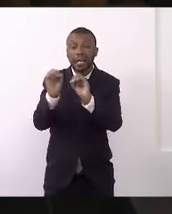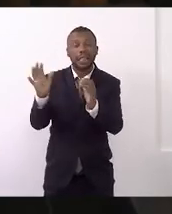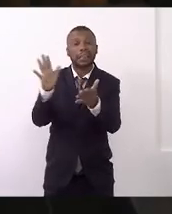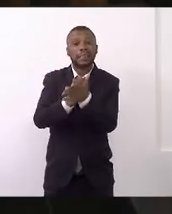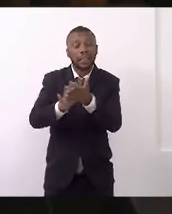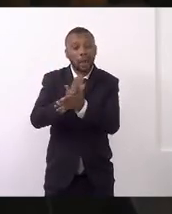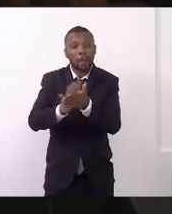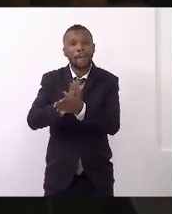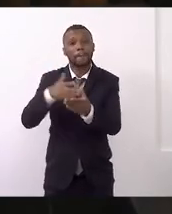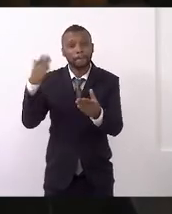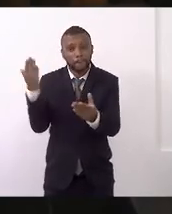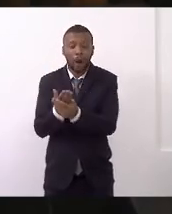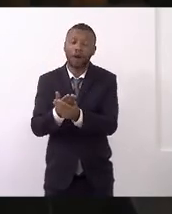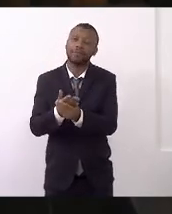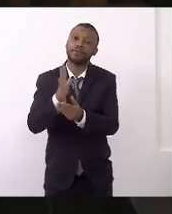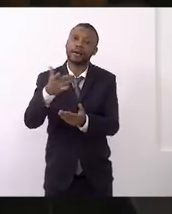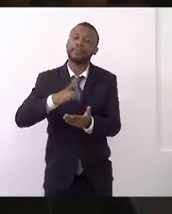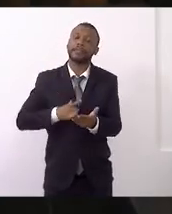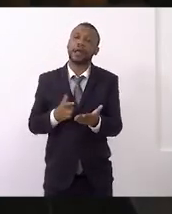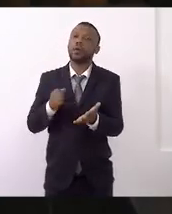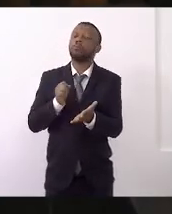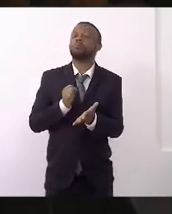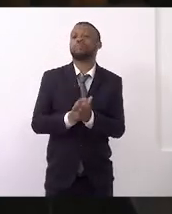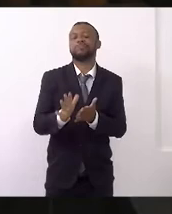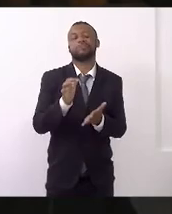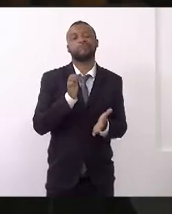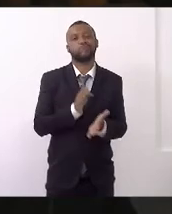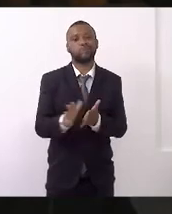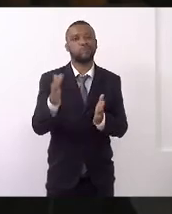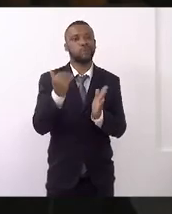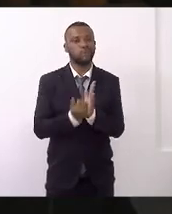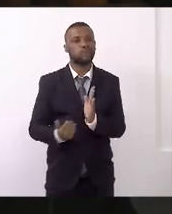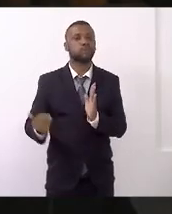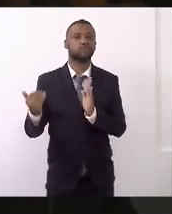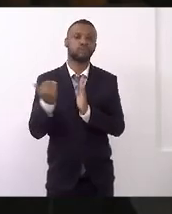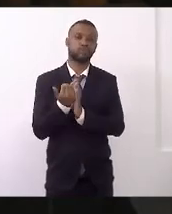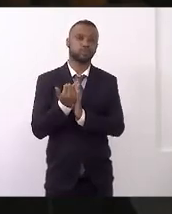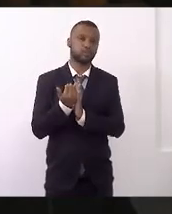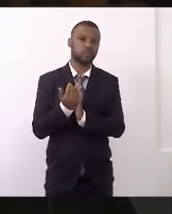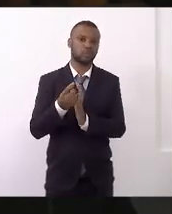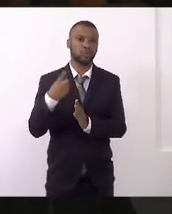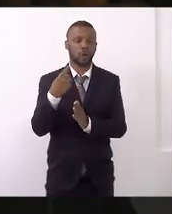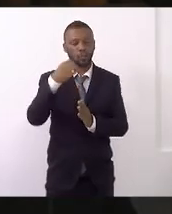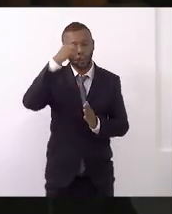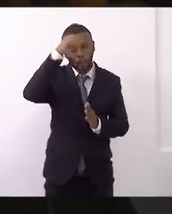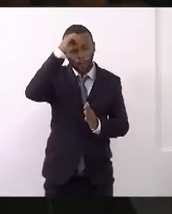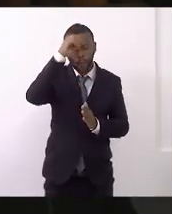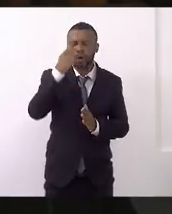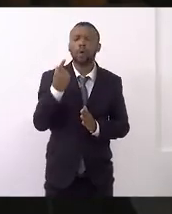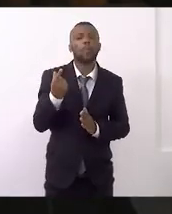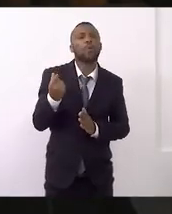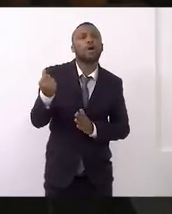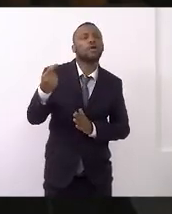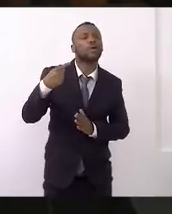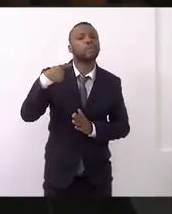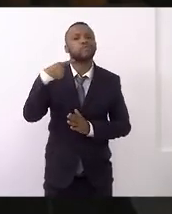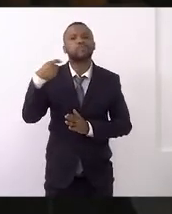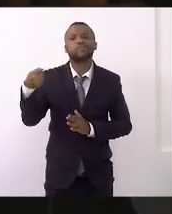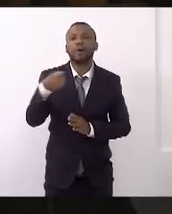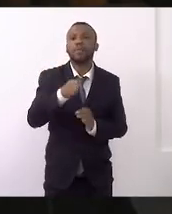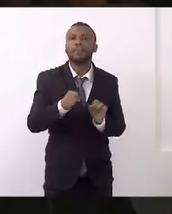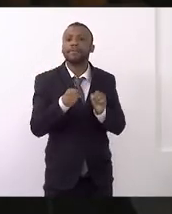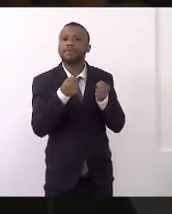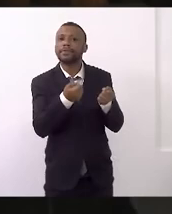já causa um ônus muito grande. Não se sabe quanto que custa um advogado para defender um cidadão,